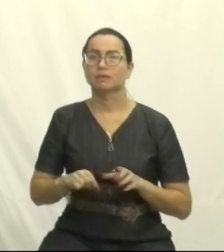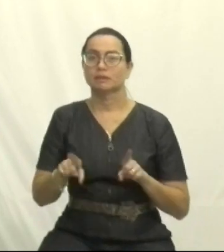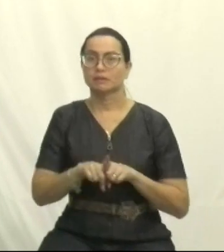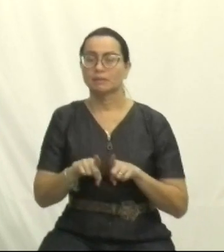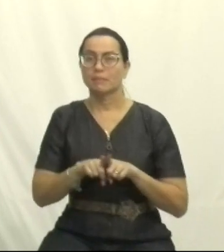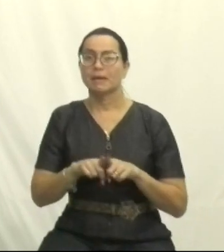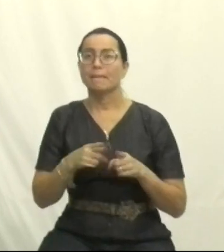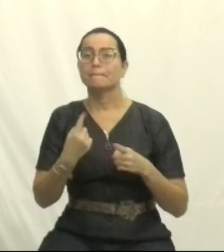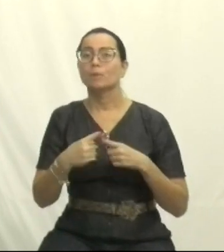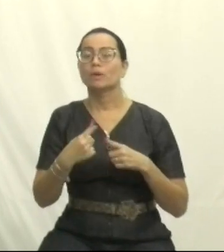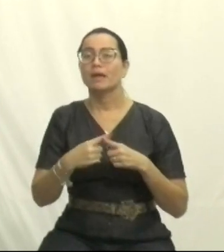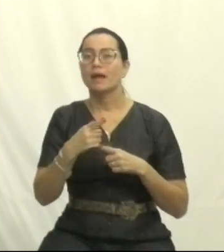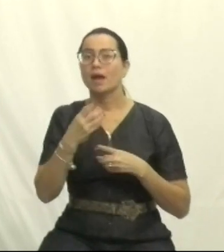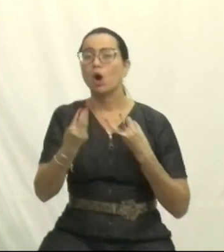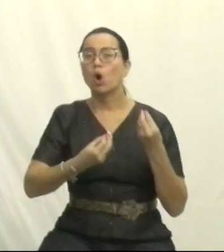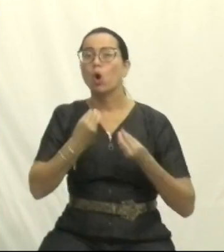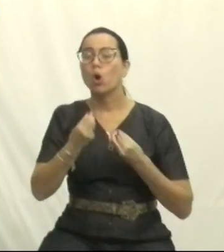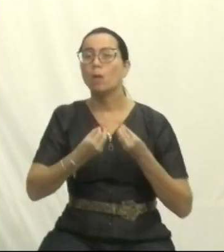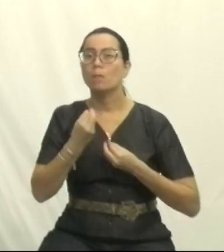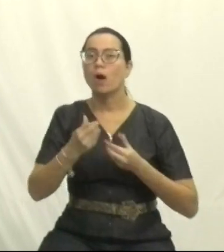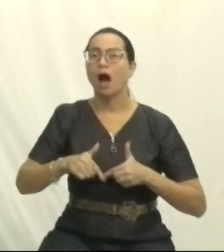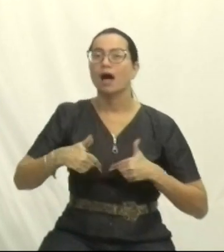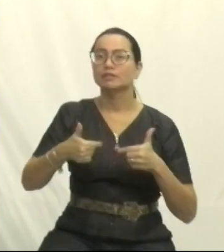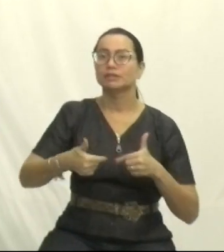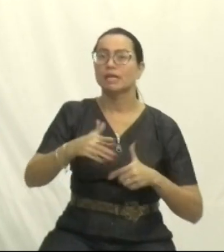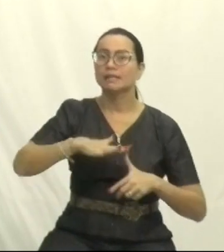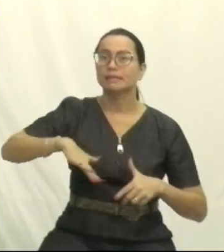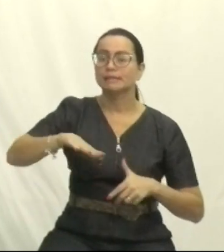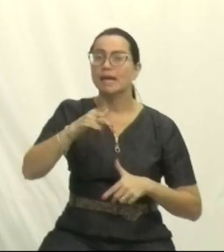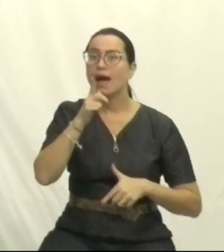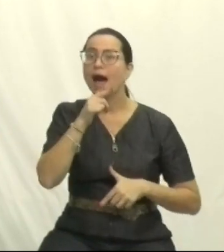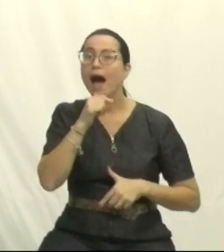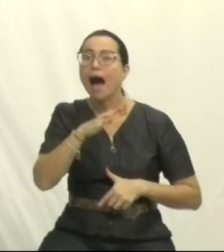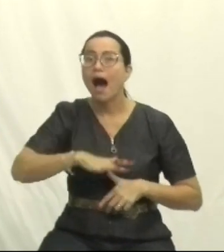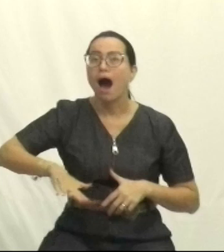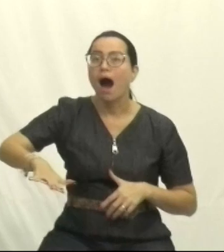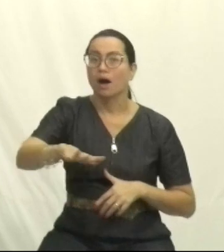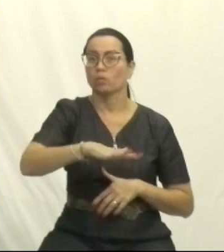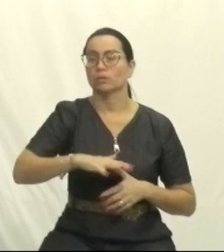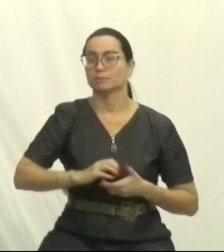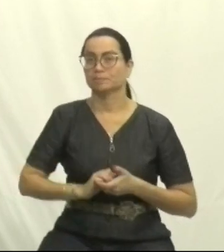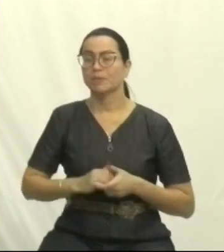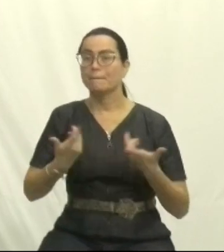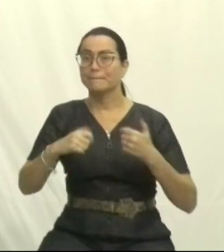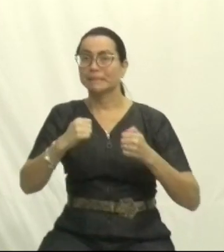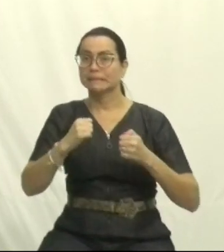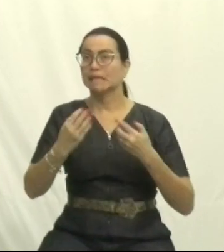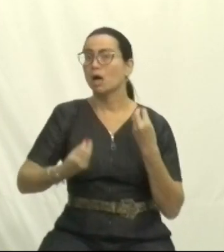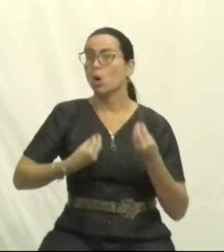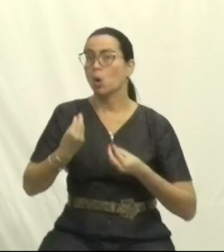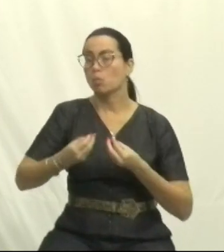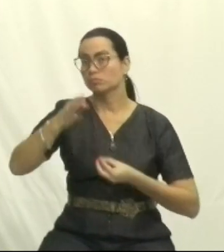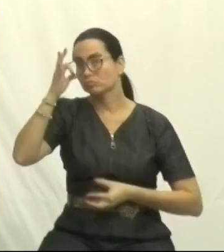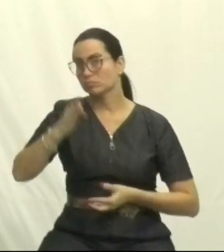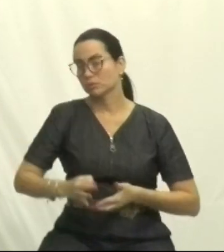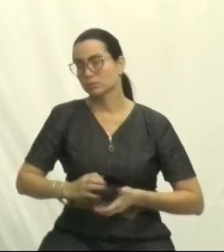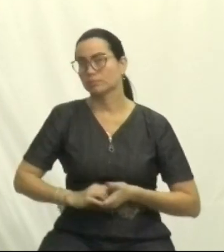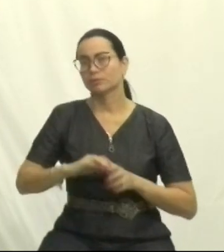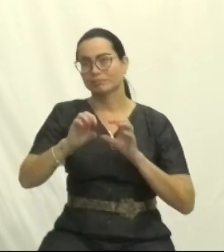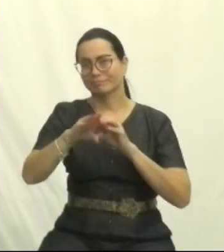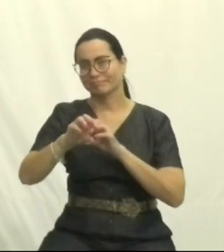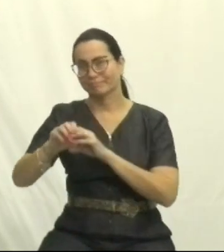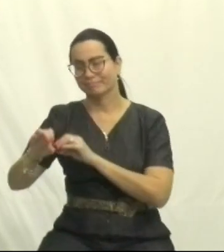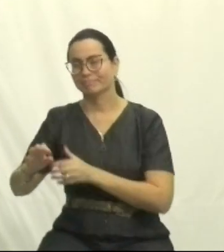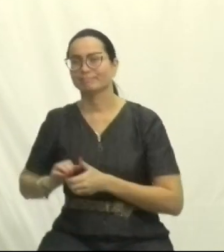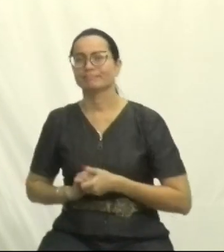qualquer lugar que tenha água, não só no mar. E nas nossas operações veraneias, a maior parte dos afogamentos acontecem no interior,